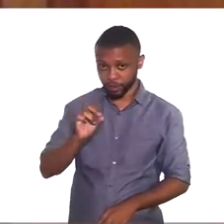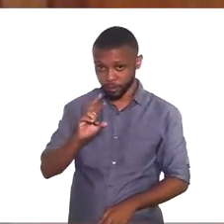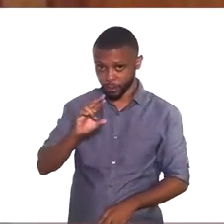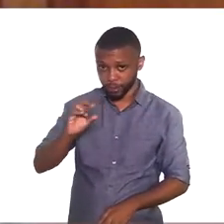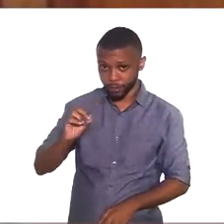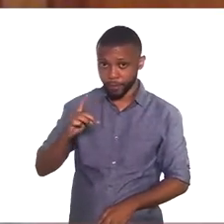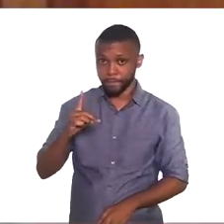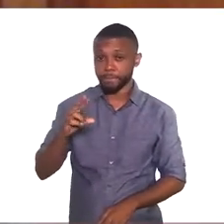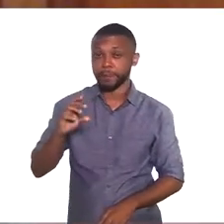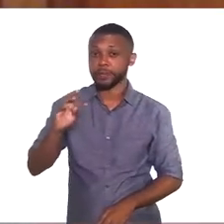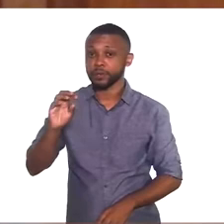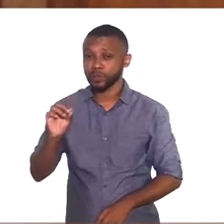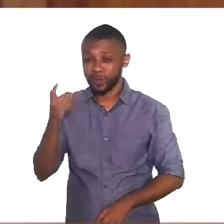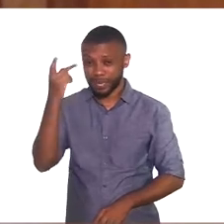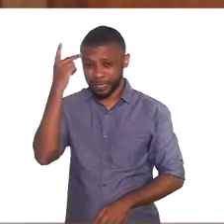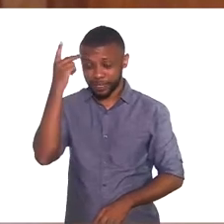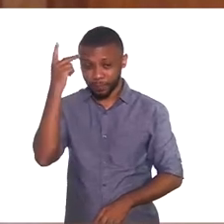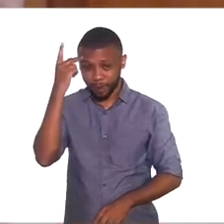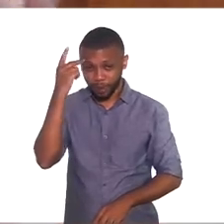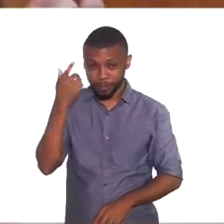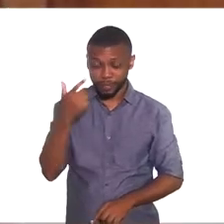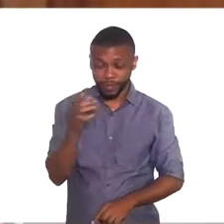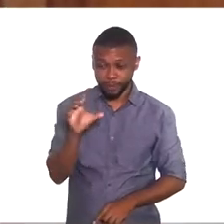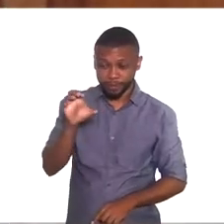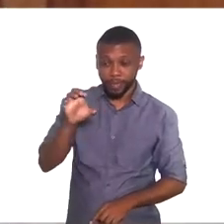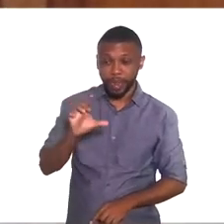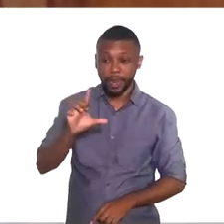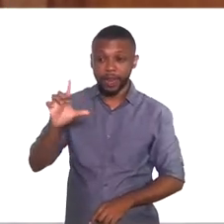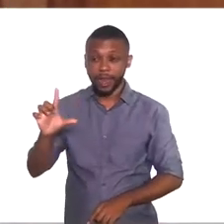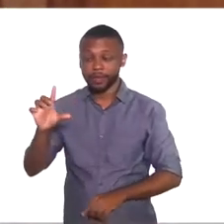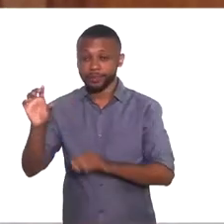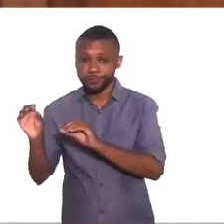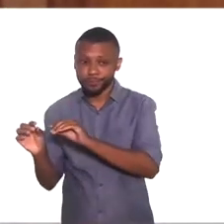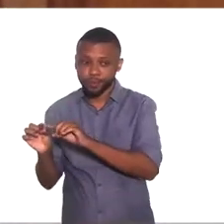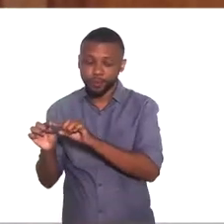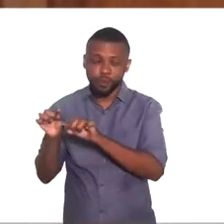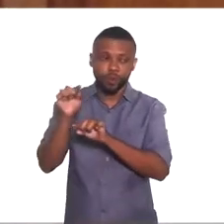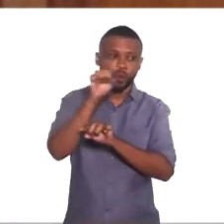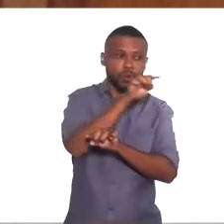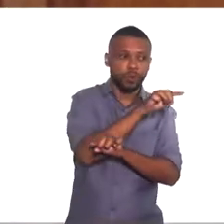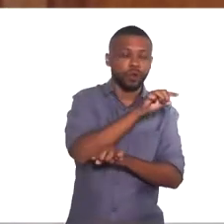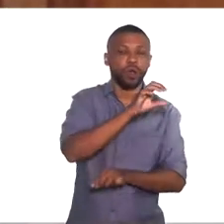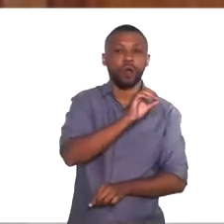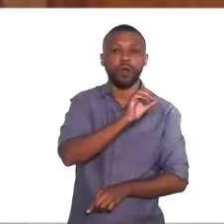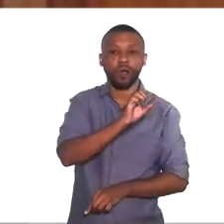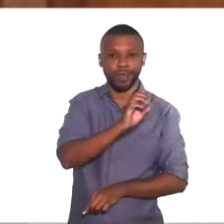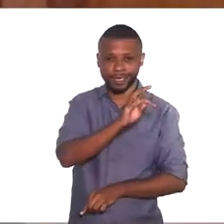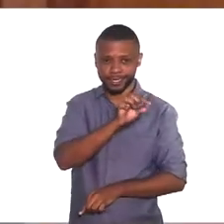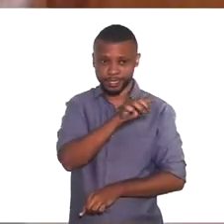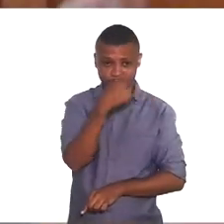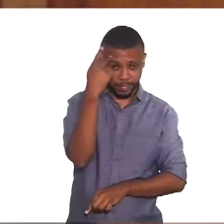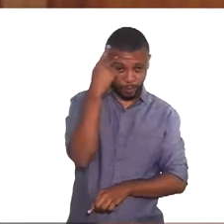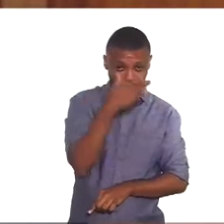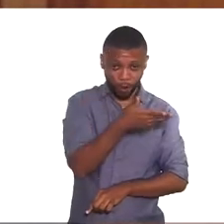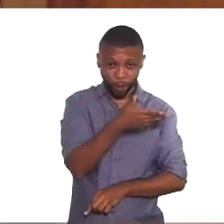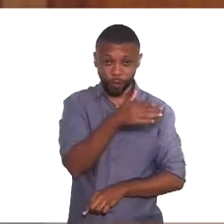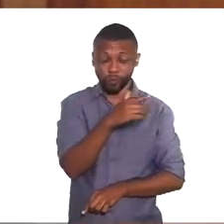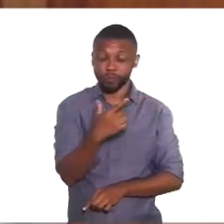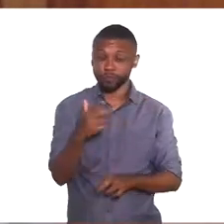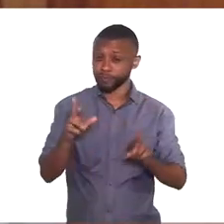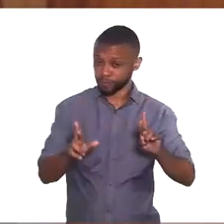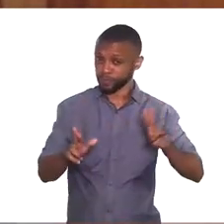Aqui é do outro lado do Estado de São Paulo estava o teste do Estado de São Paulo foi para o Oeste